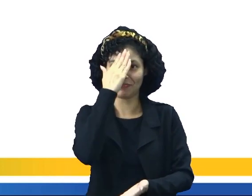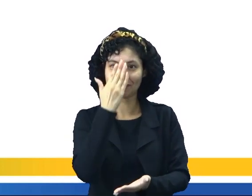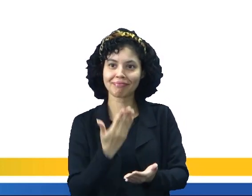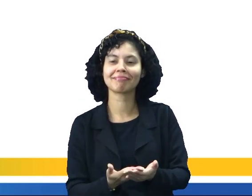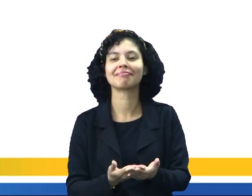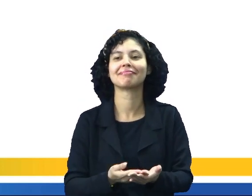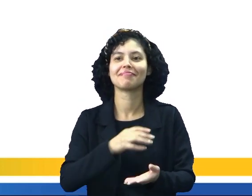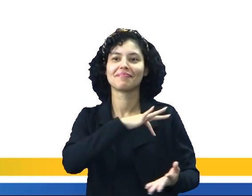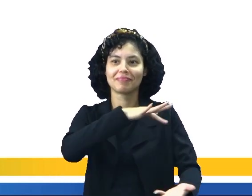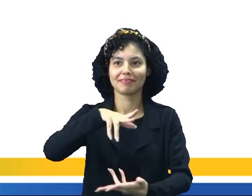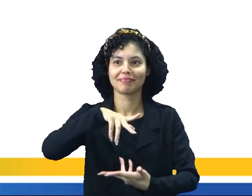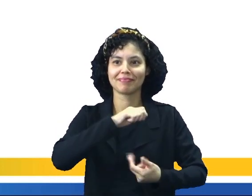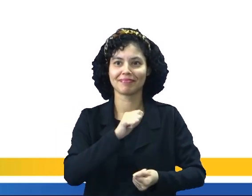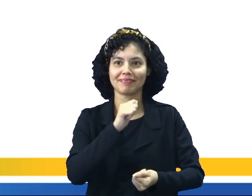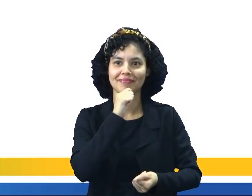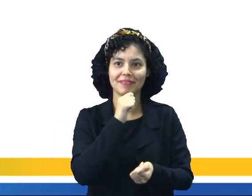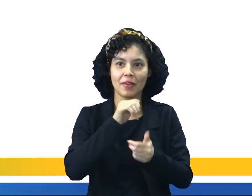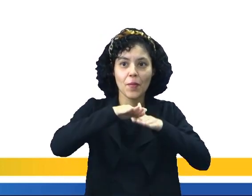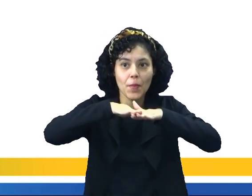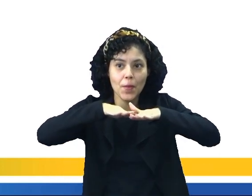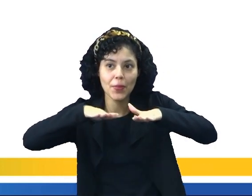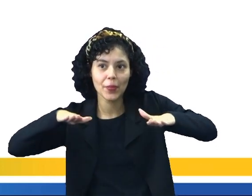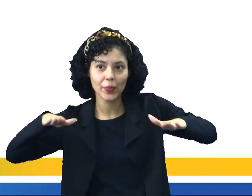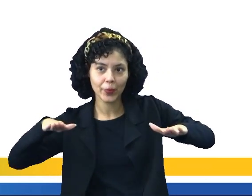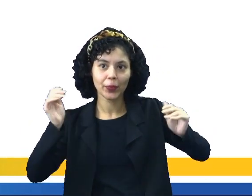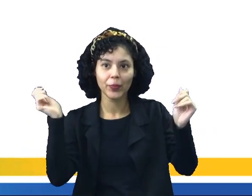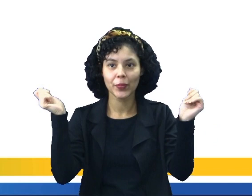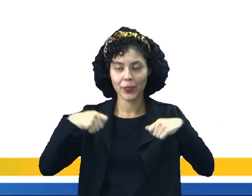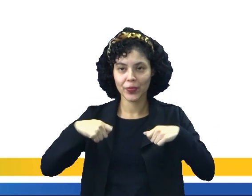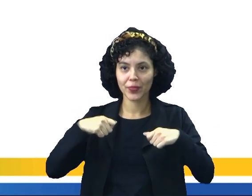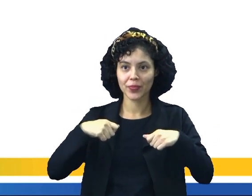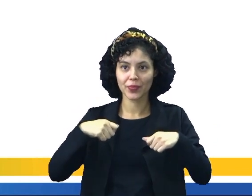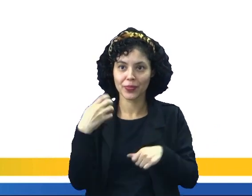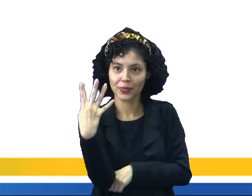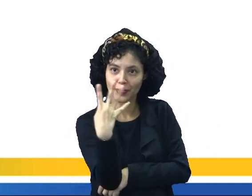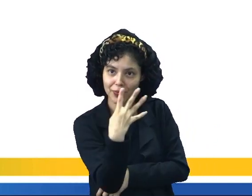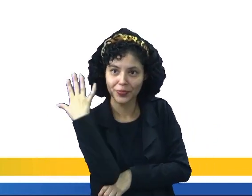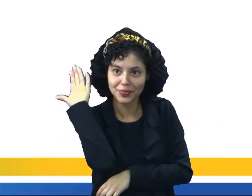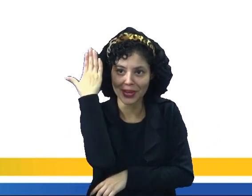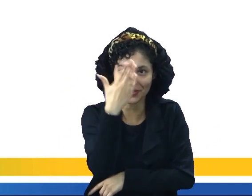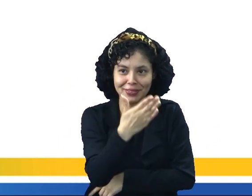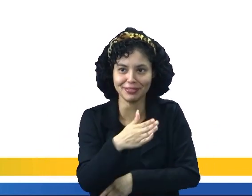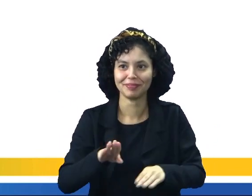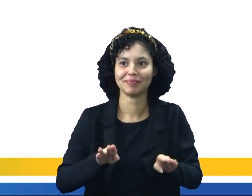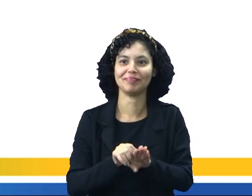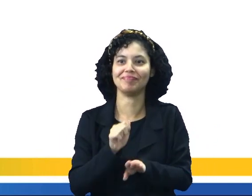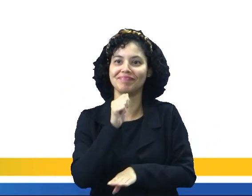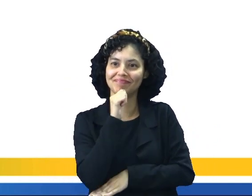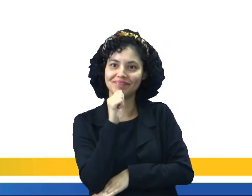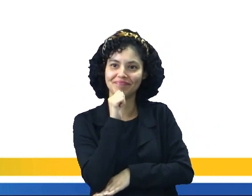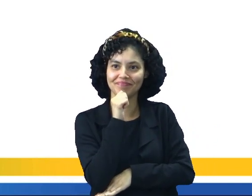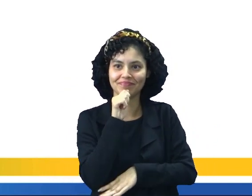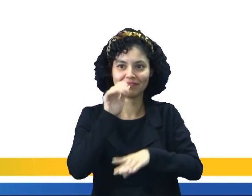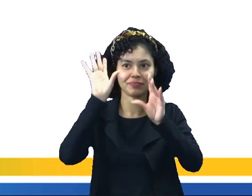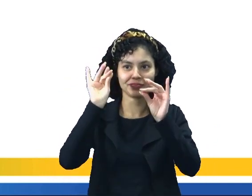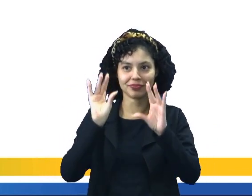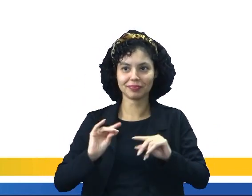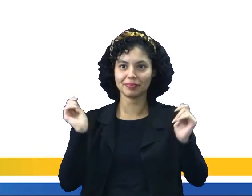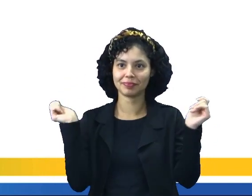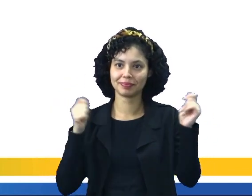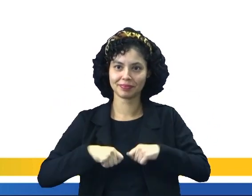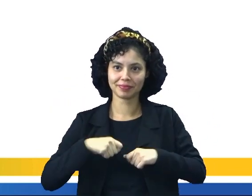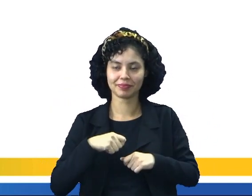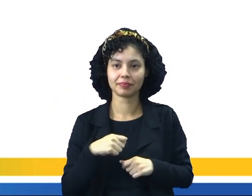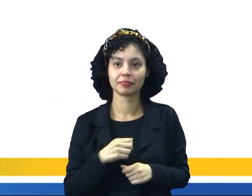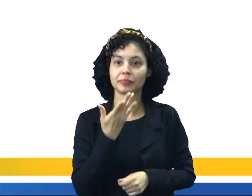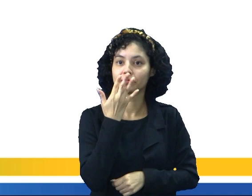Acreditavam que a Terra era plana e ela possuía 4, né, direções sagradas, para a qual, né, possuindo uma